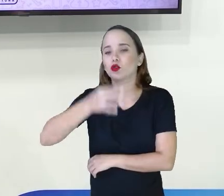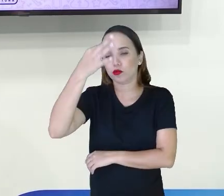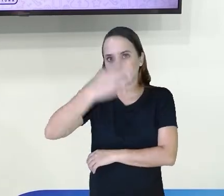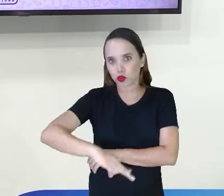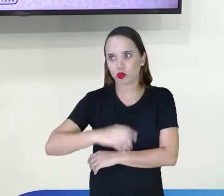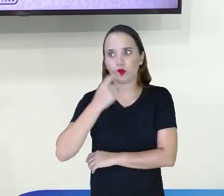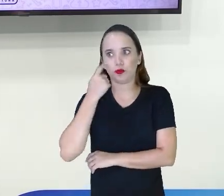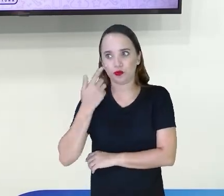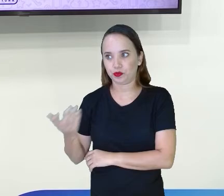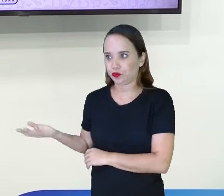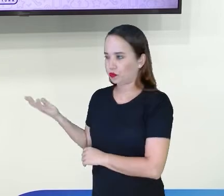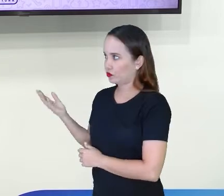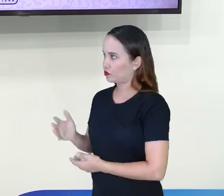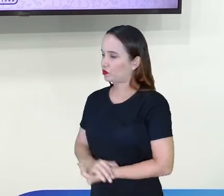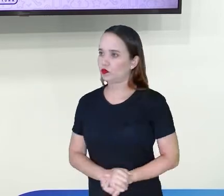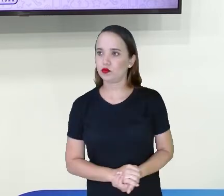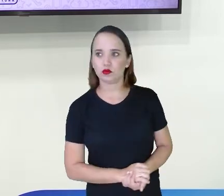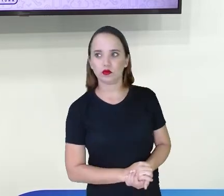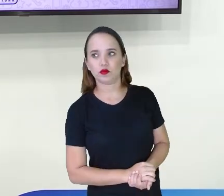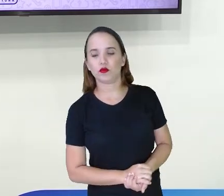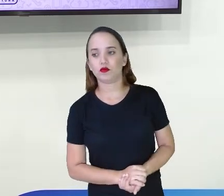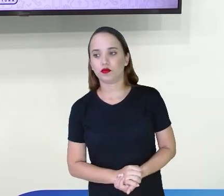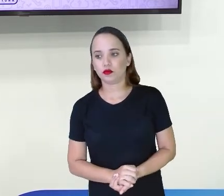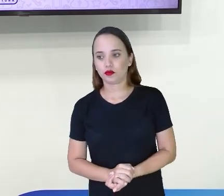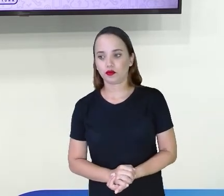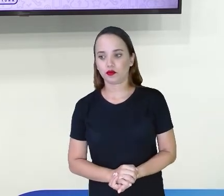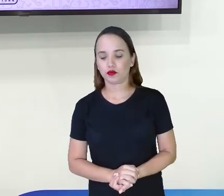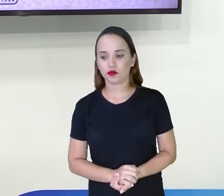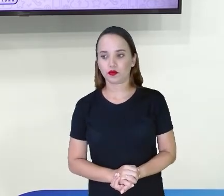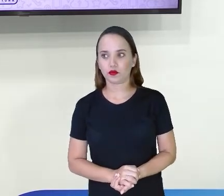de arestas. Dica básica.